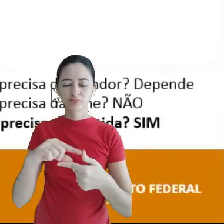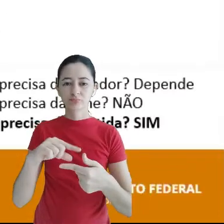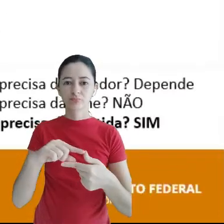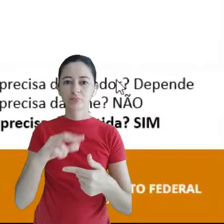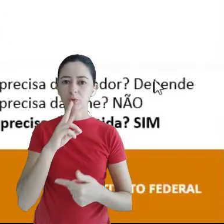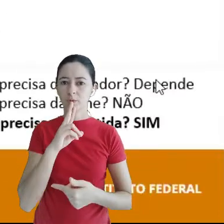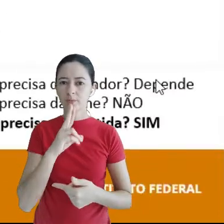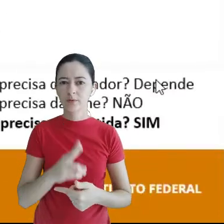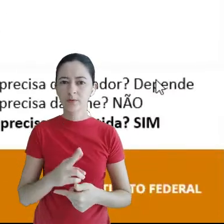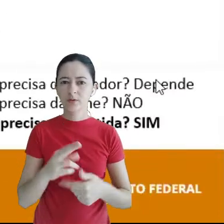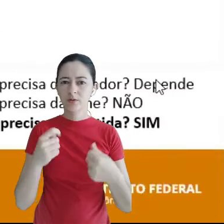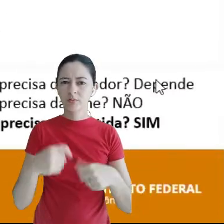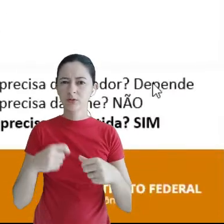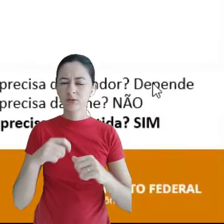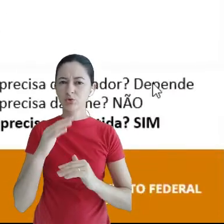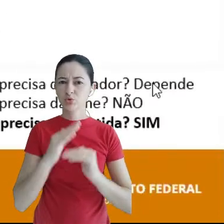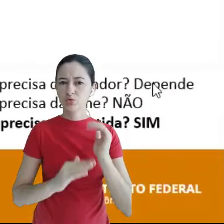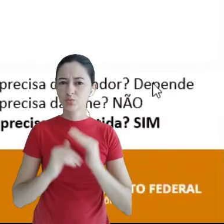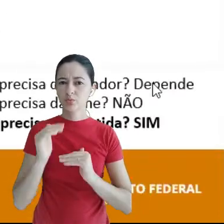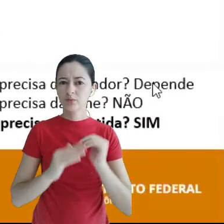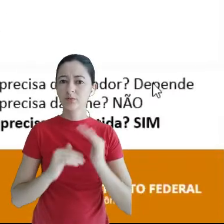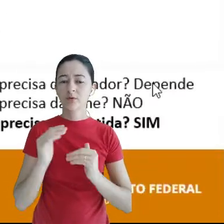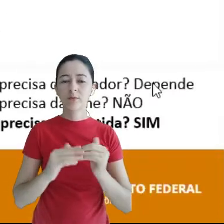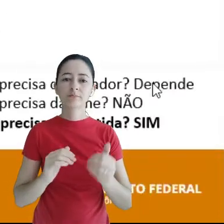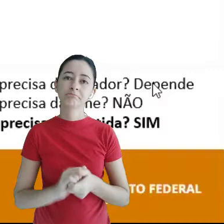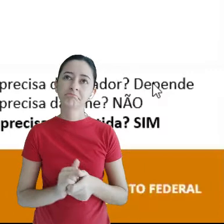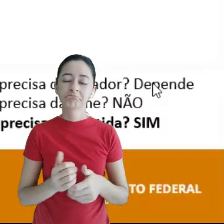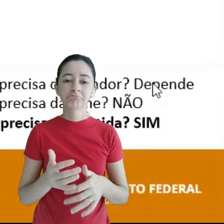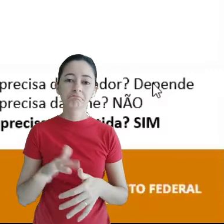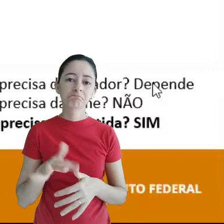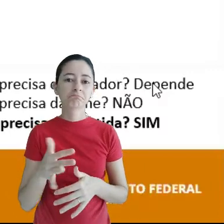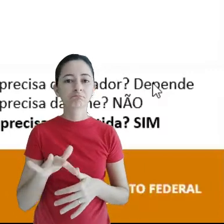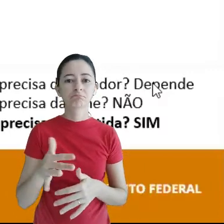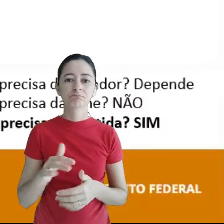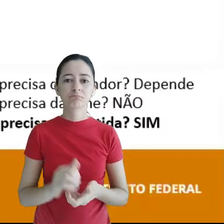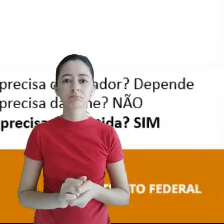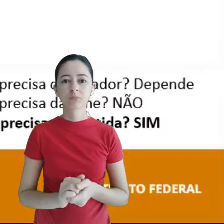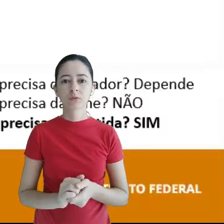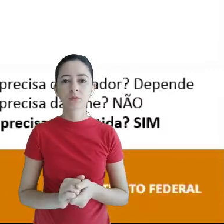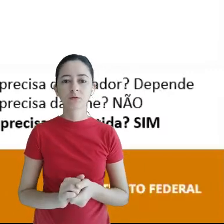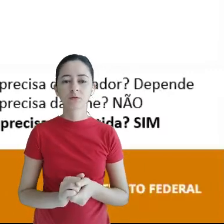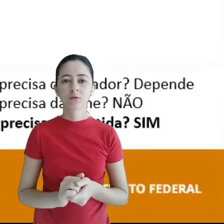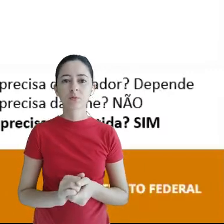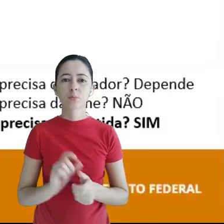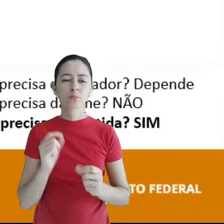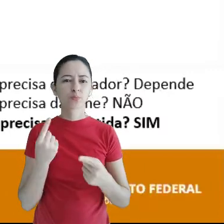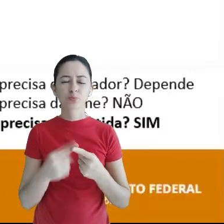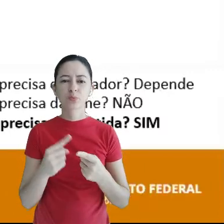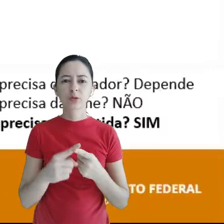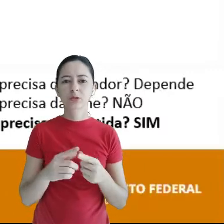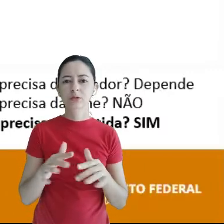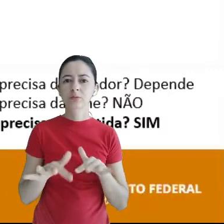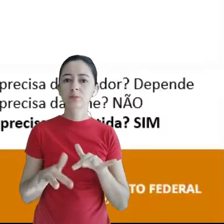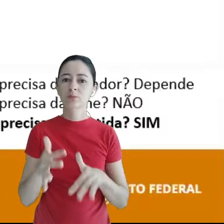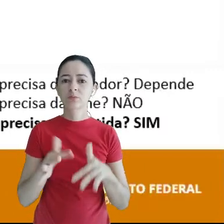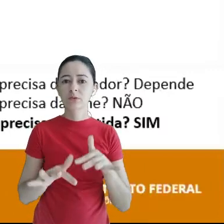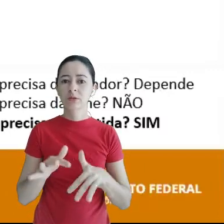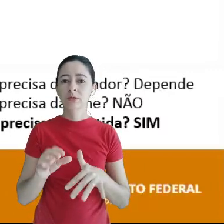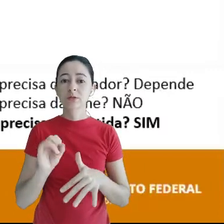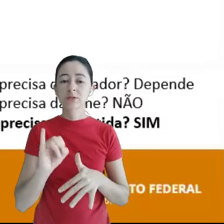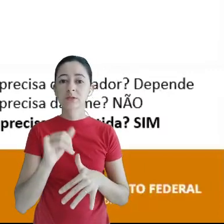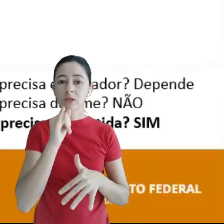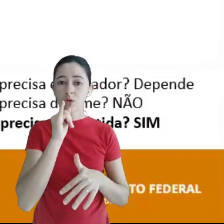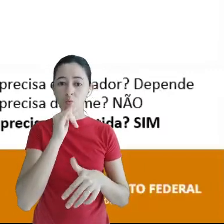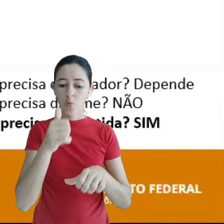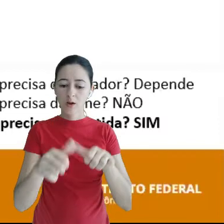Resultado precisa do jogador? Depende, tá? Depende. Depende porque vai